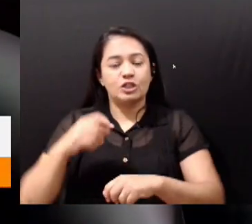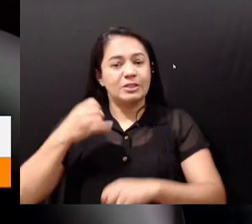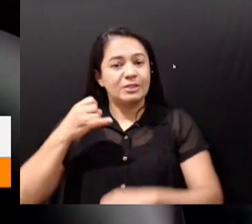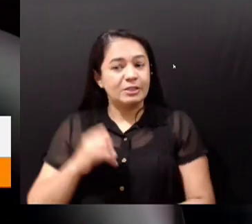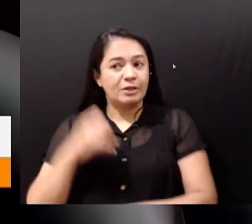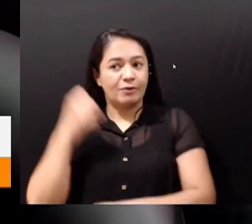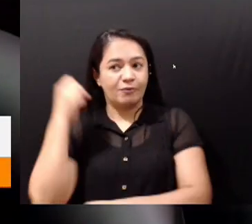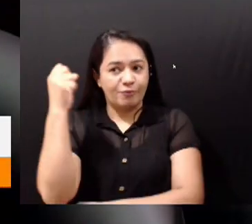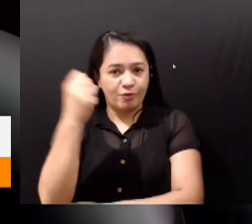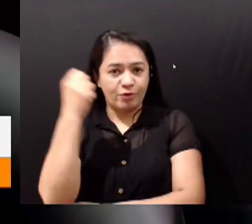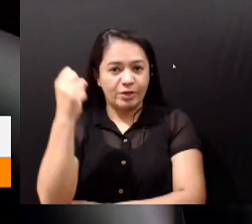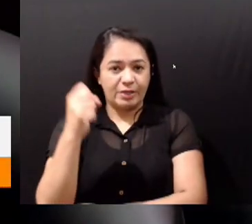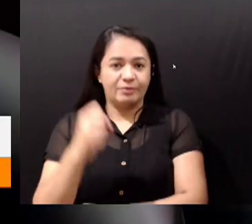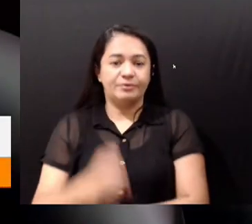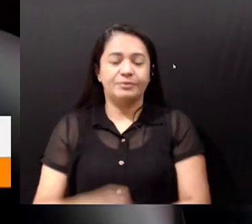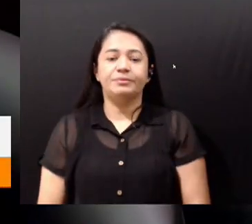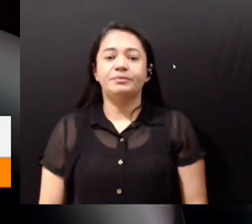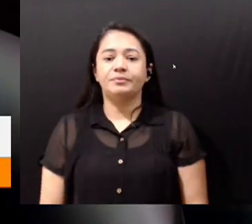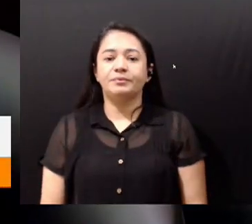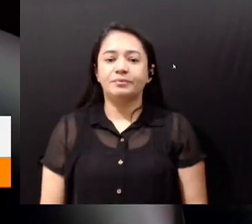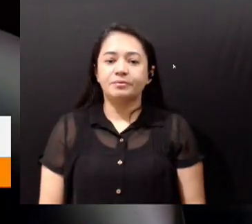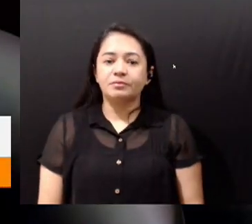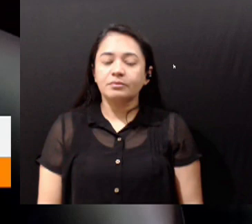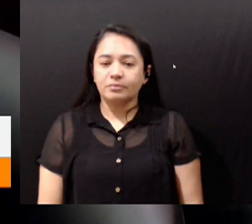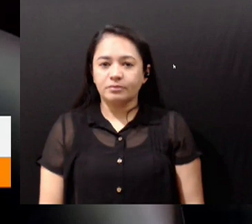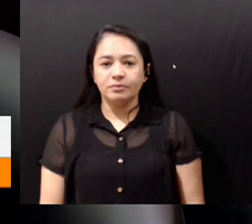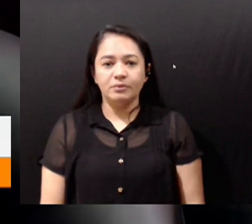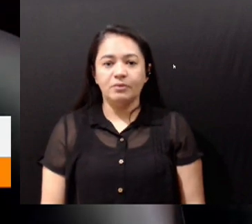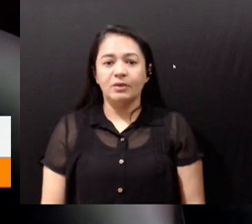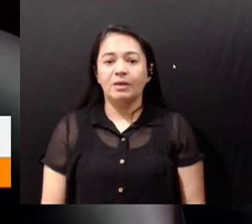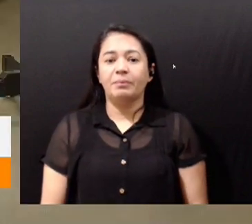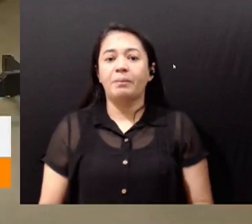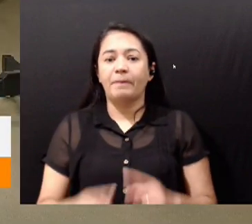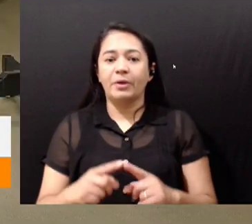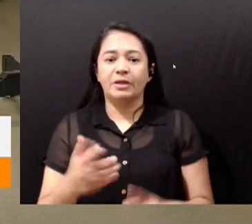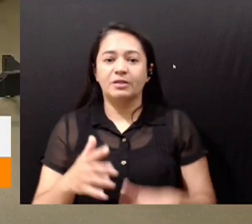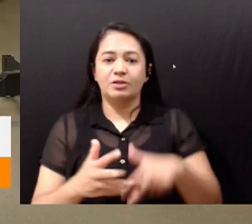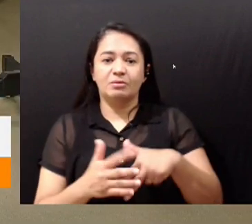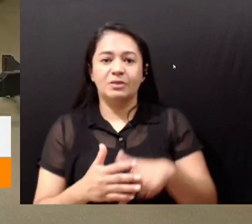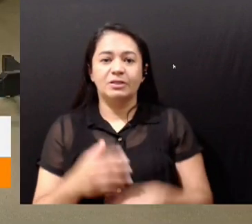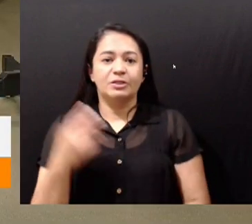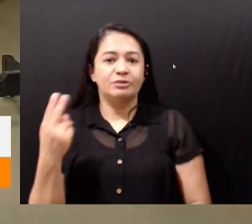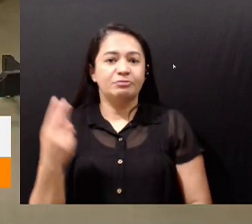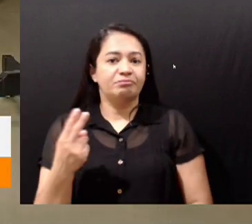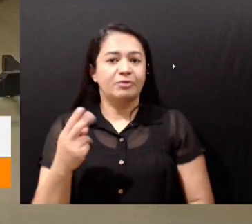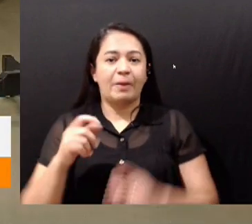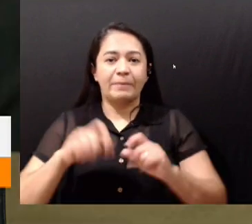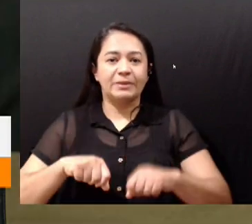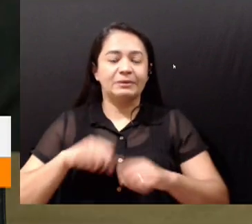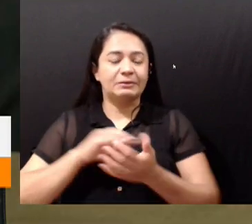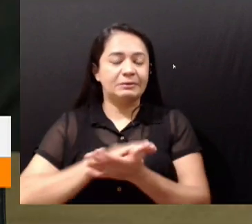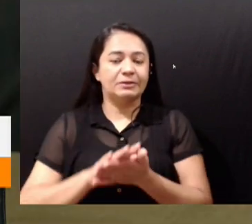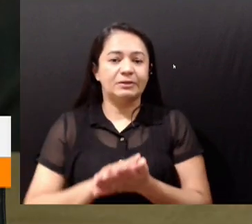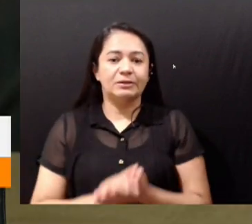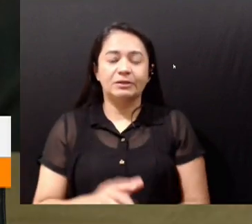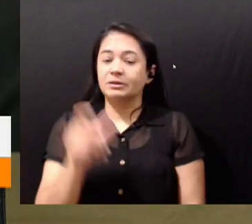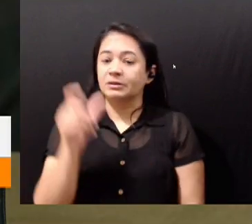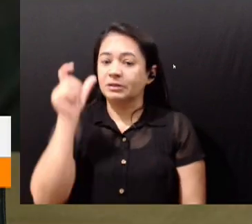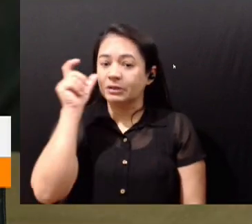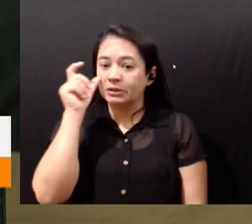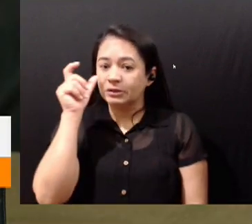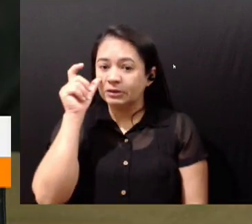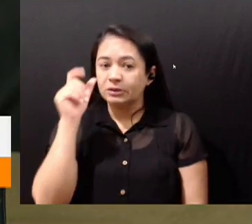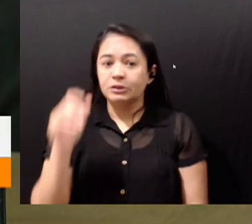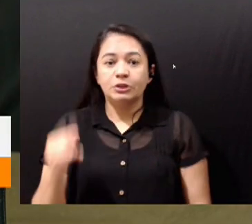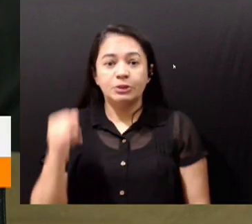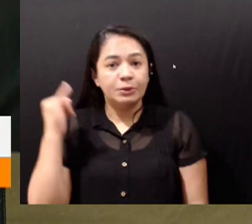cause incapacidade, que torne o paciente incapacitado. Olha só, é interessante e importante a gente